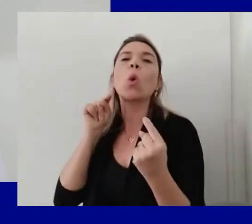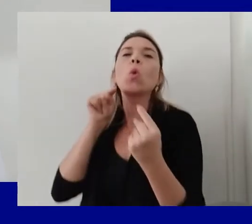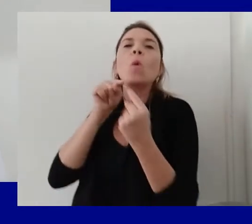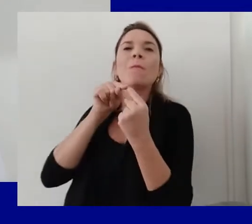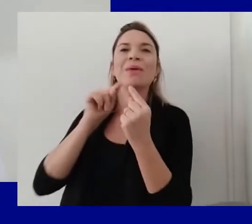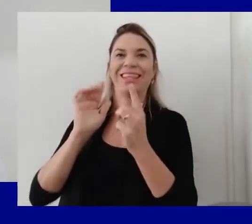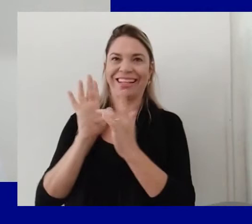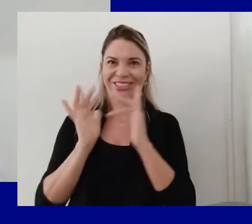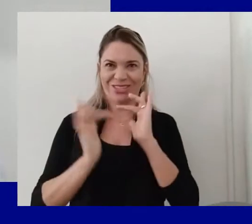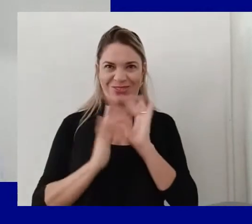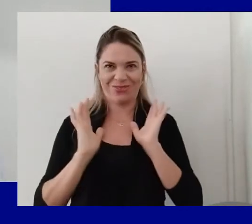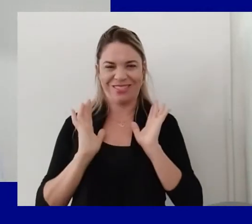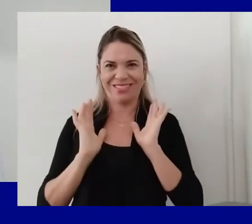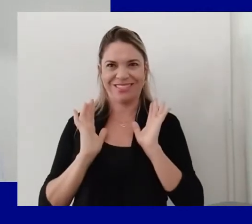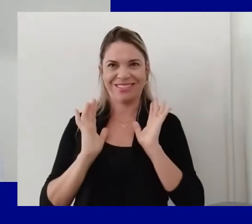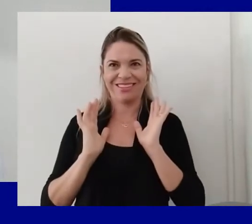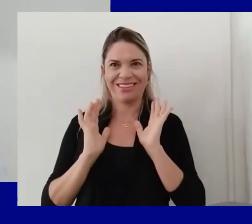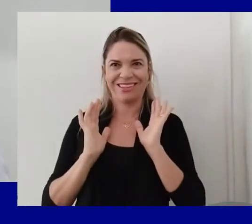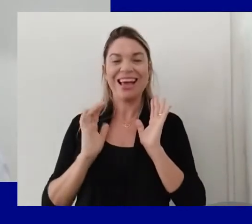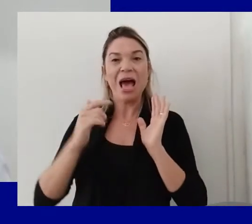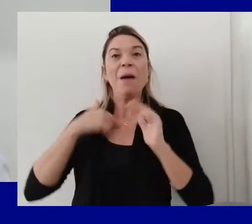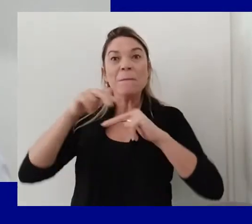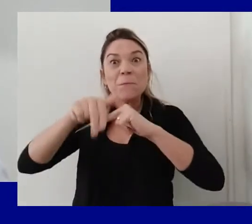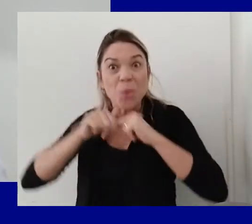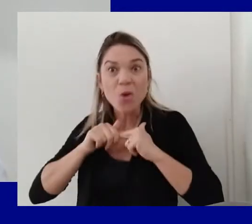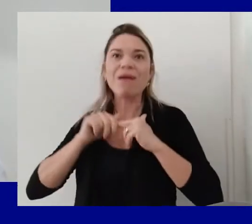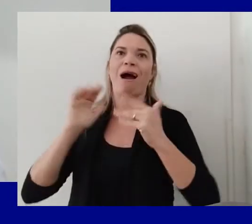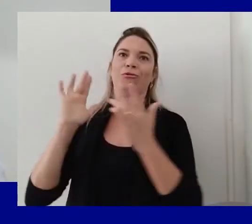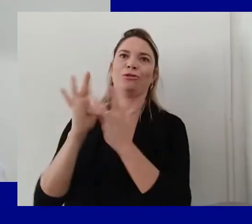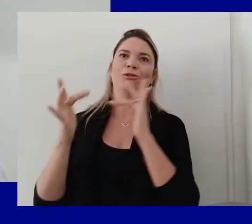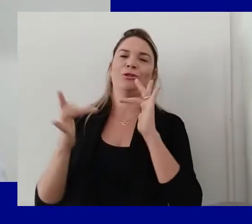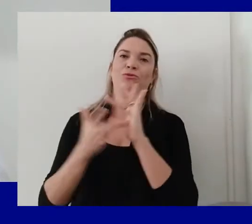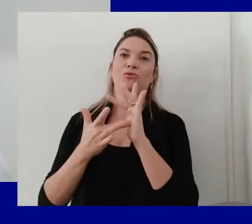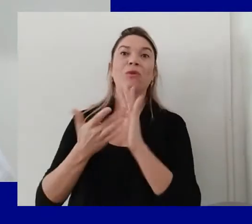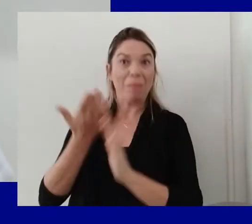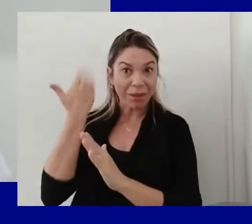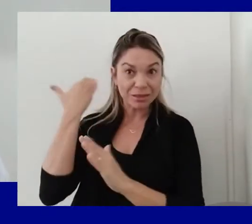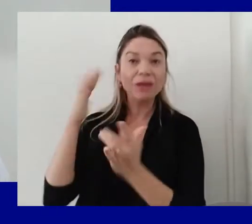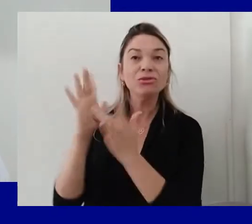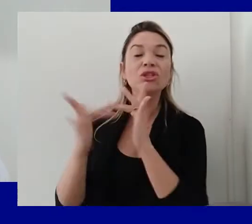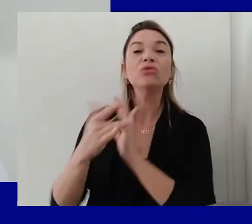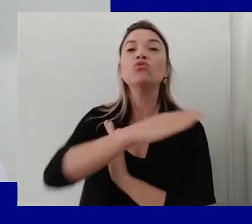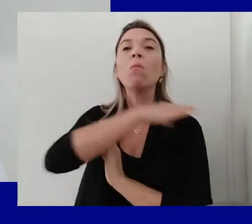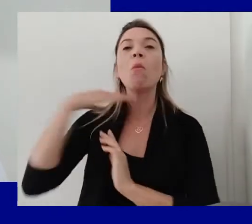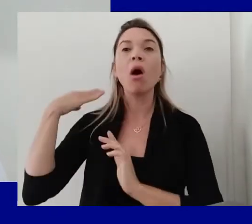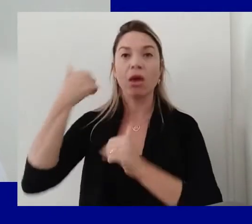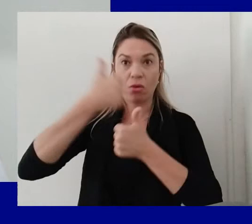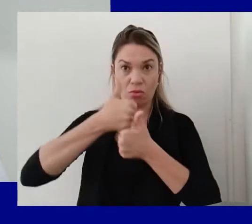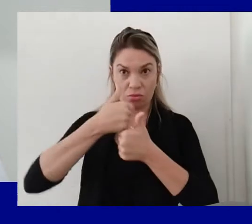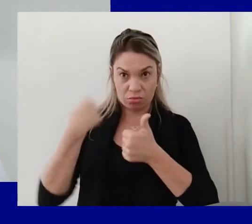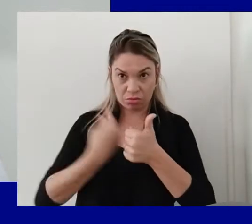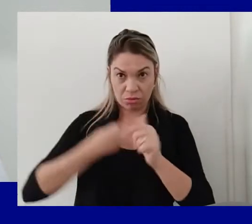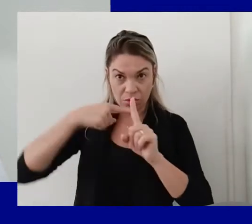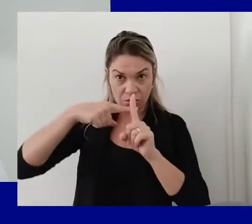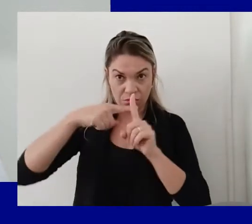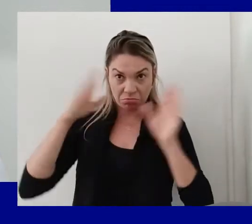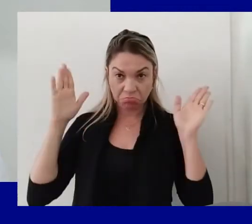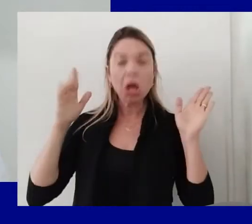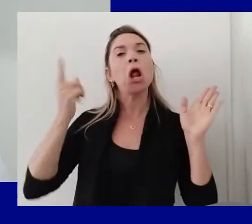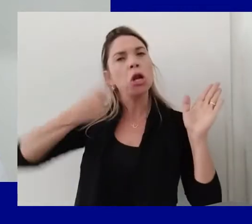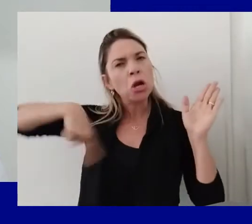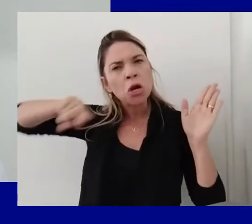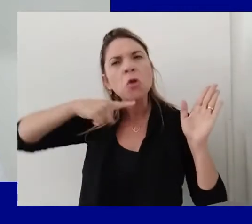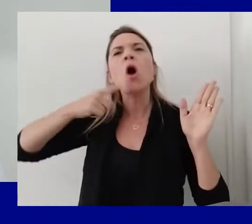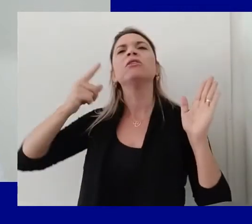acordo com a autoridade de Jesus. Você está submisso a Jesus? Então ore em nome de Jesus.